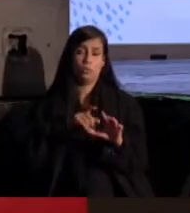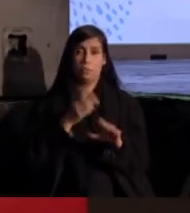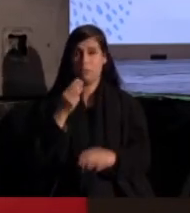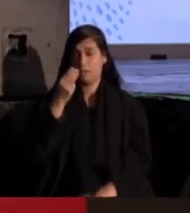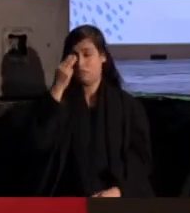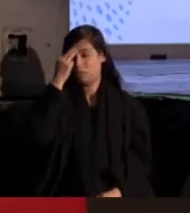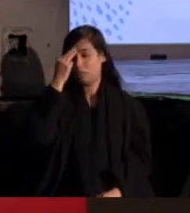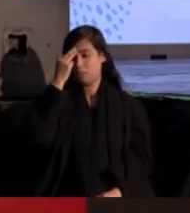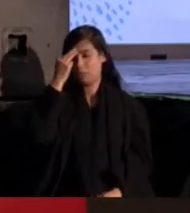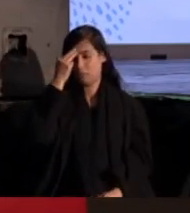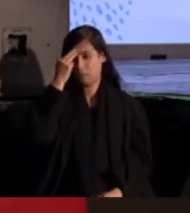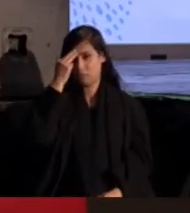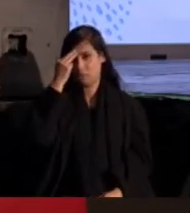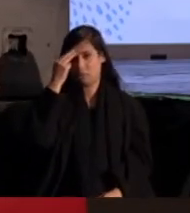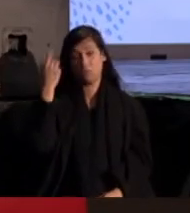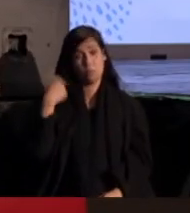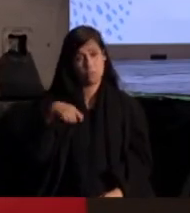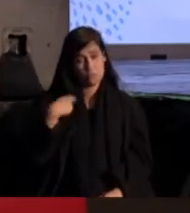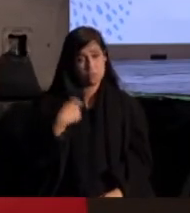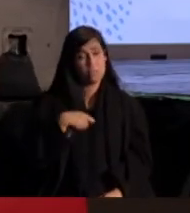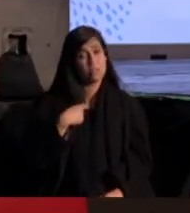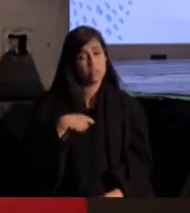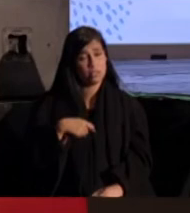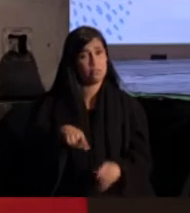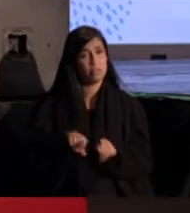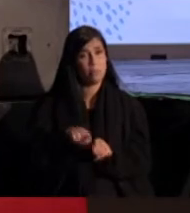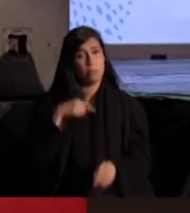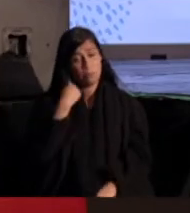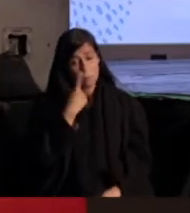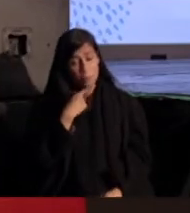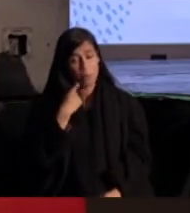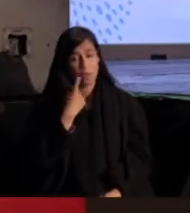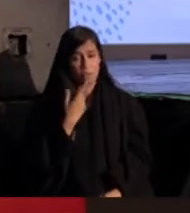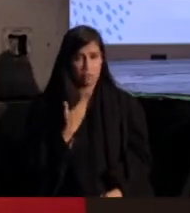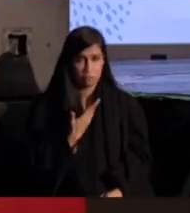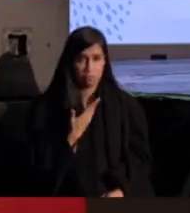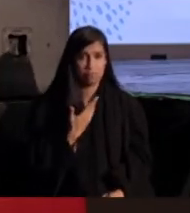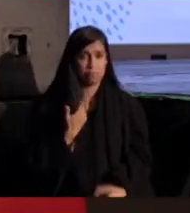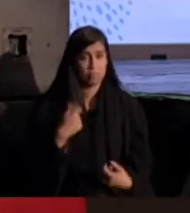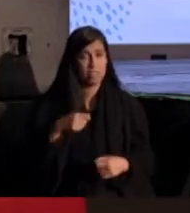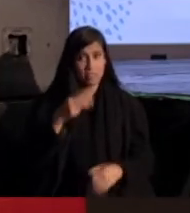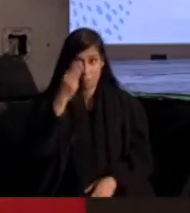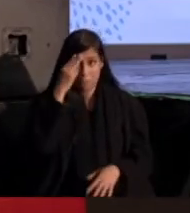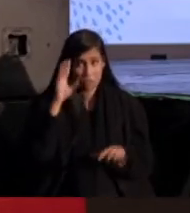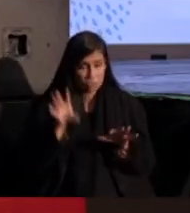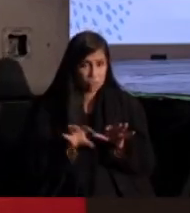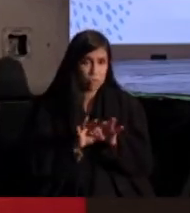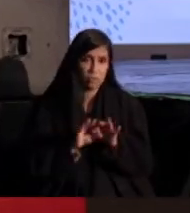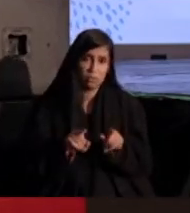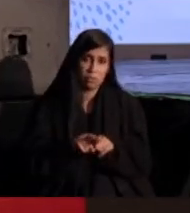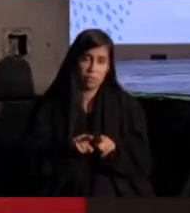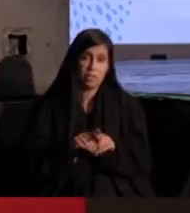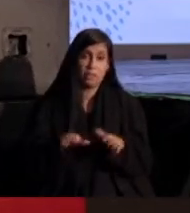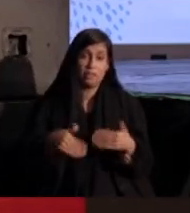ideia exatamente dela ser esse território, né? Então, é por esse motivo que boca aqui, ela aparece